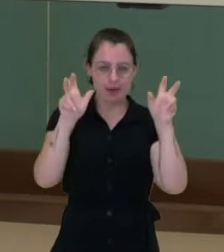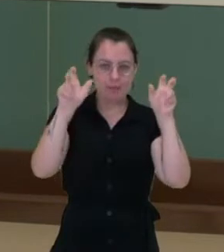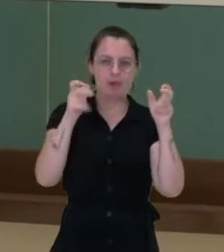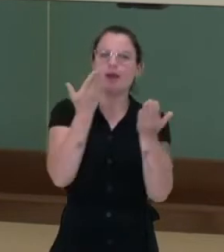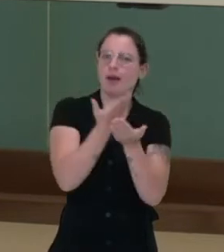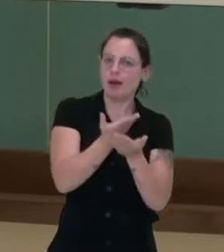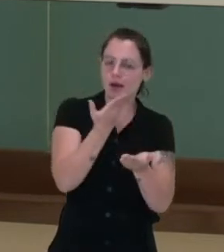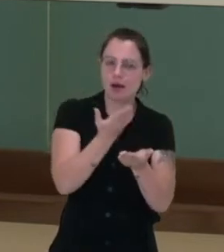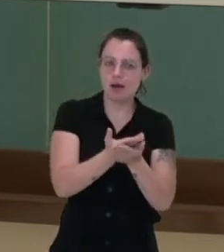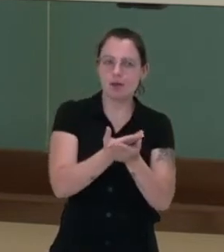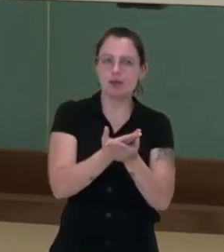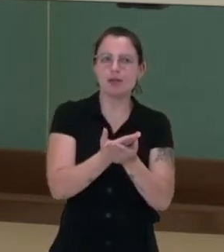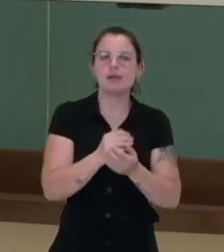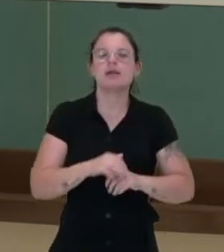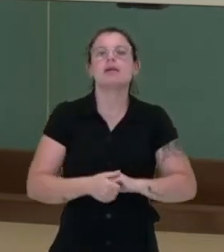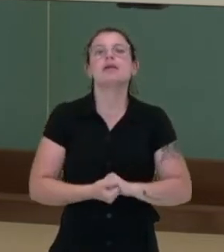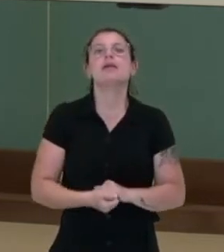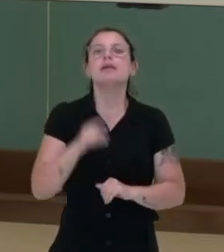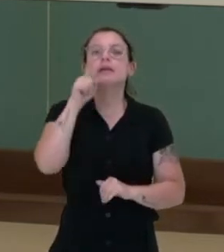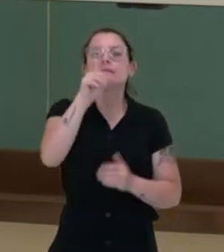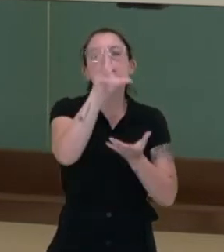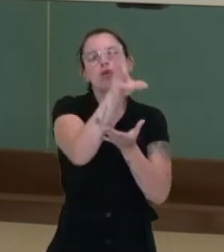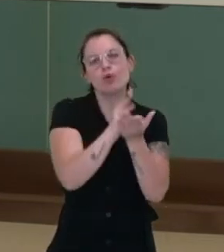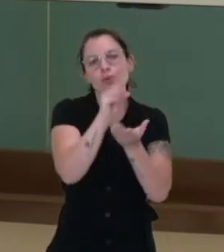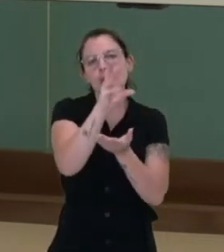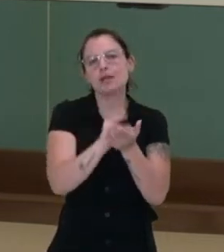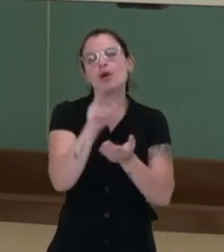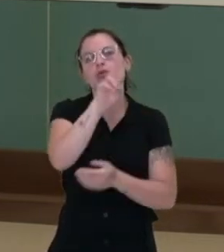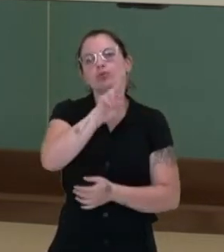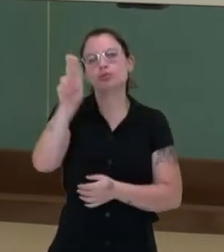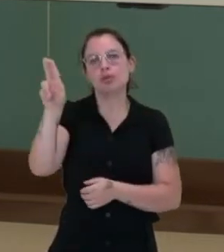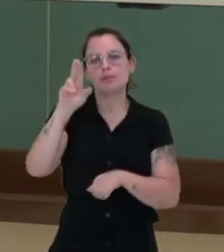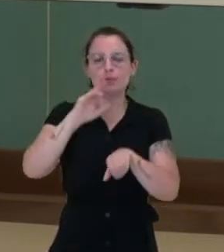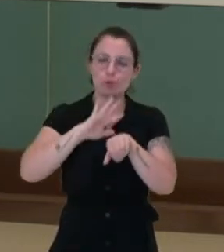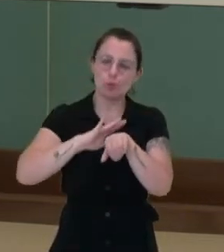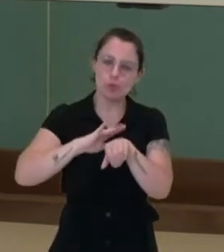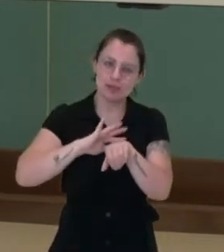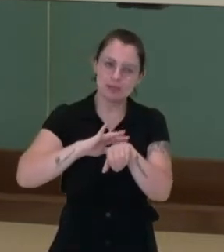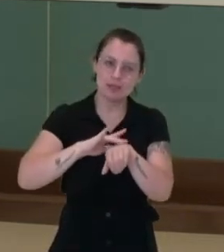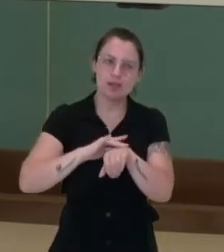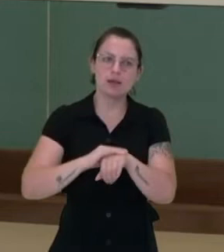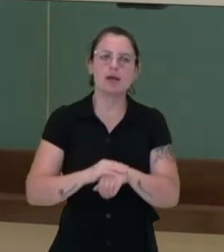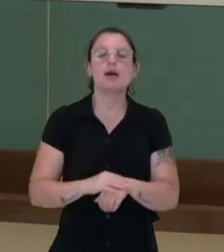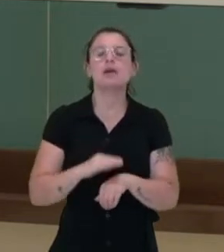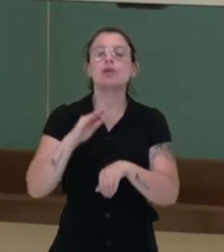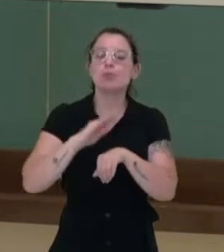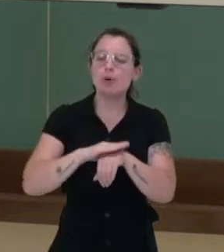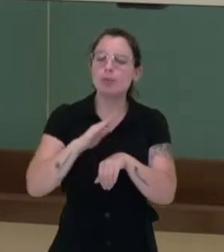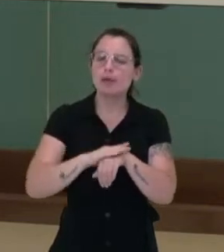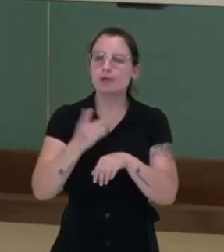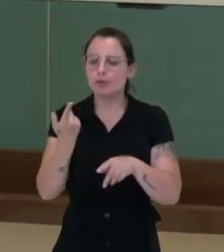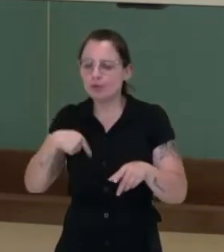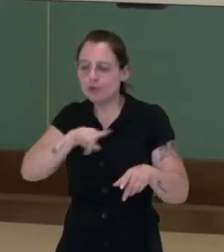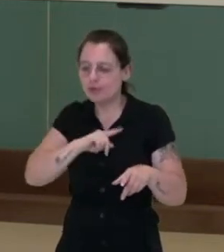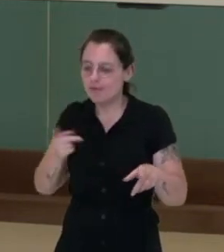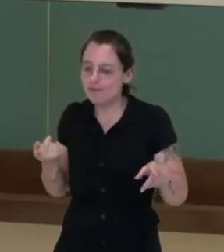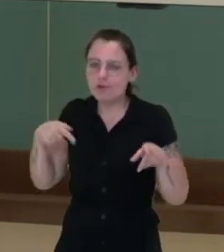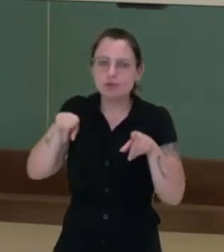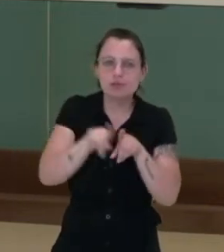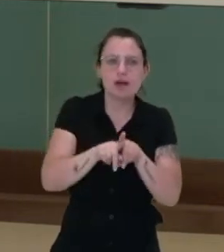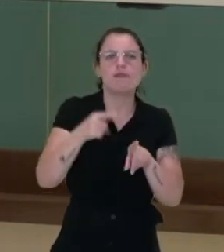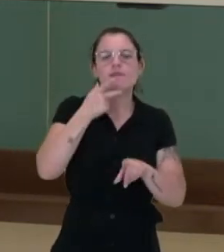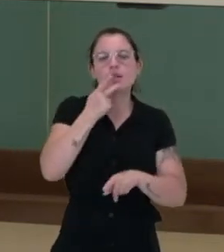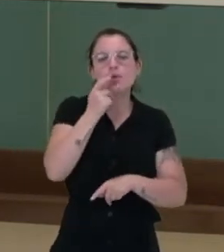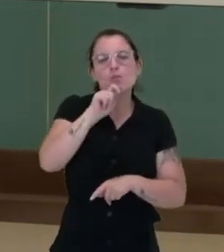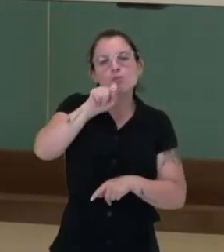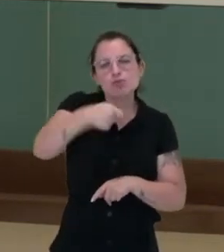Anote todos os nomes dessas doenças e quando nós retornarmos, eu vou apresentar cada uma delas.